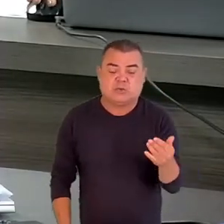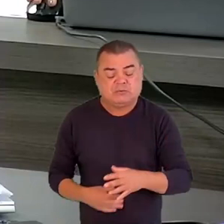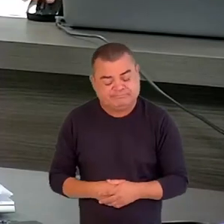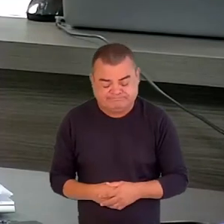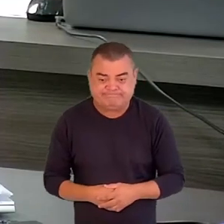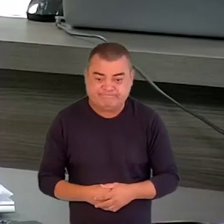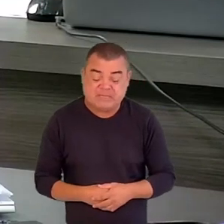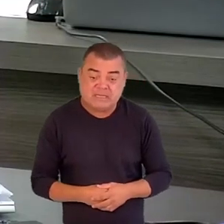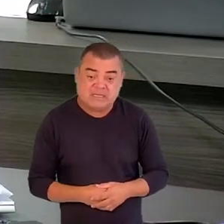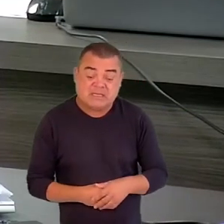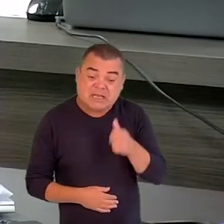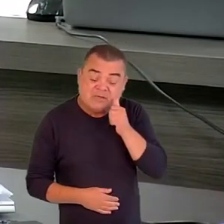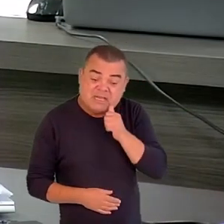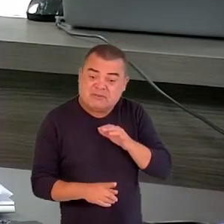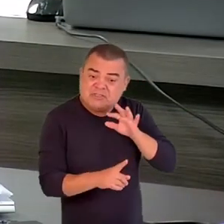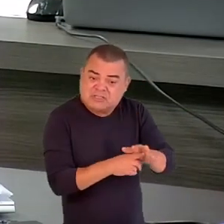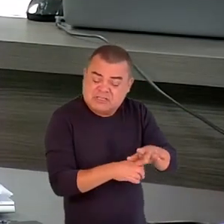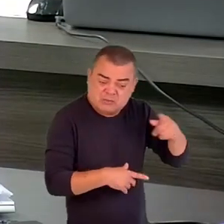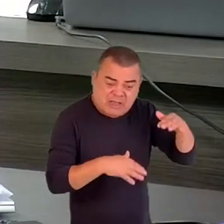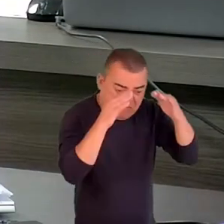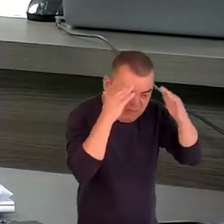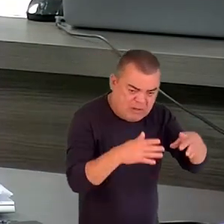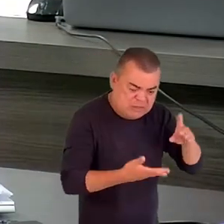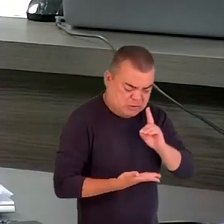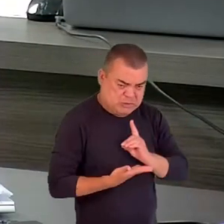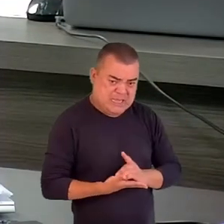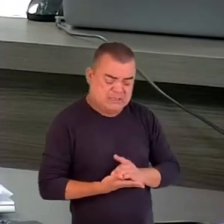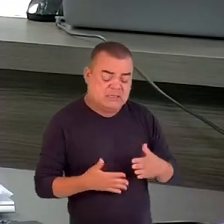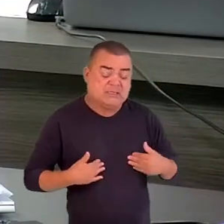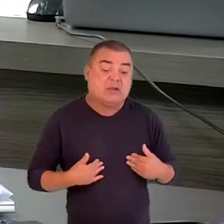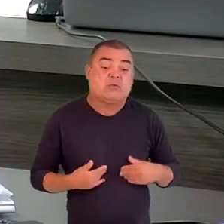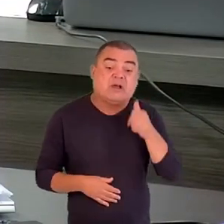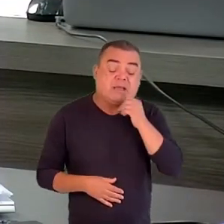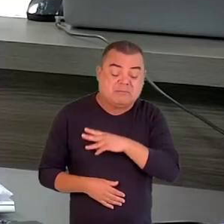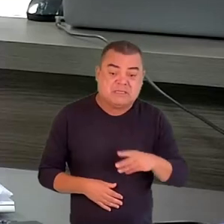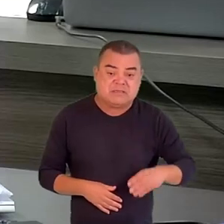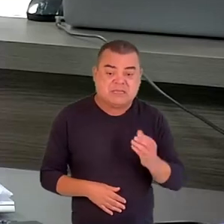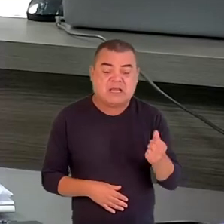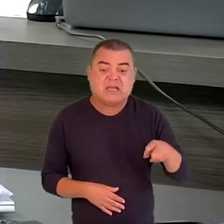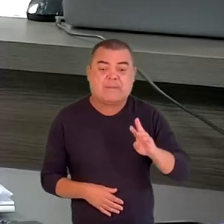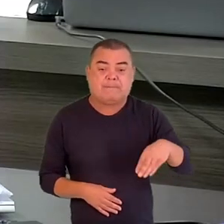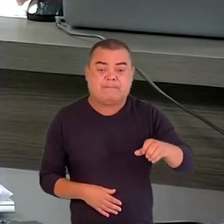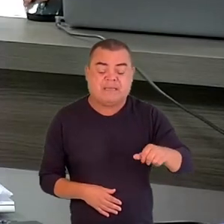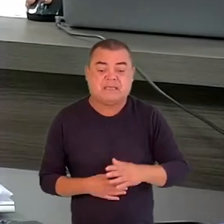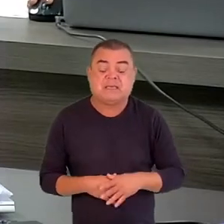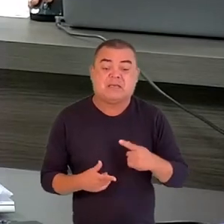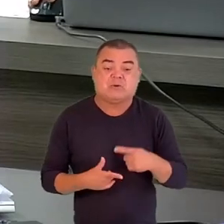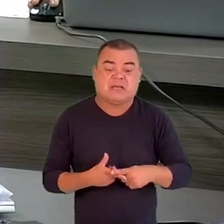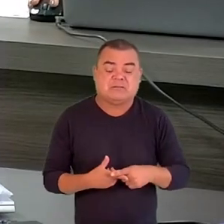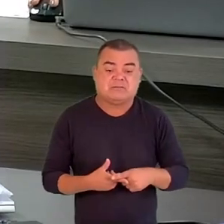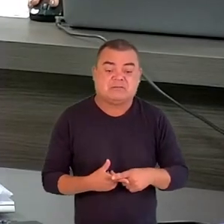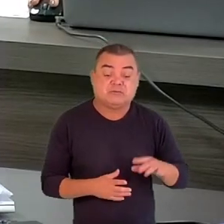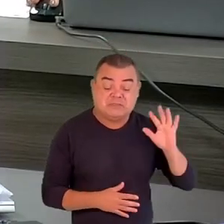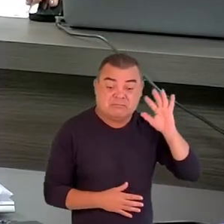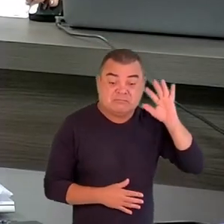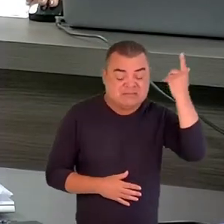e sendo atingida a ministra Carmen Lúcia, enquanto ministra, e por conta de uma decisão judicial,